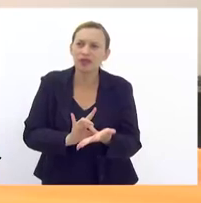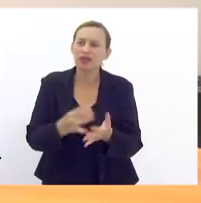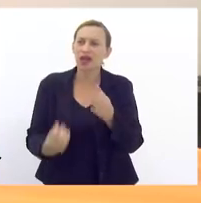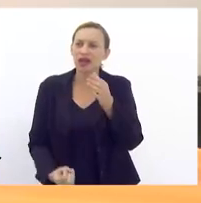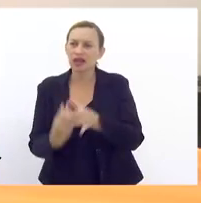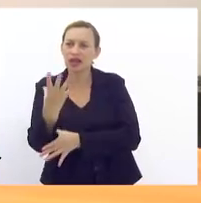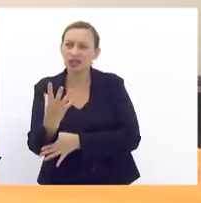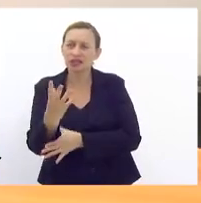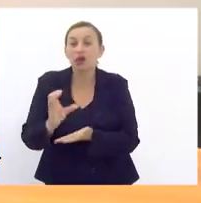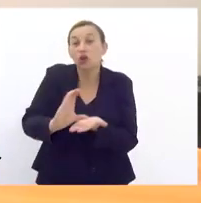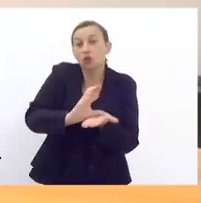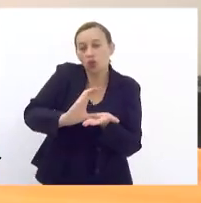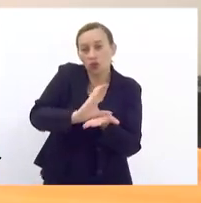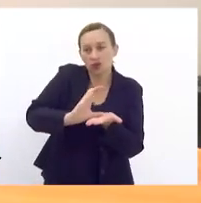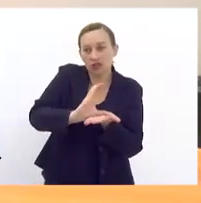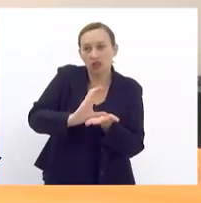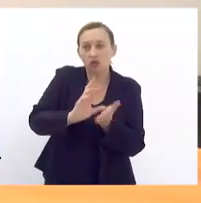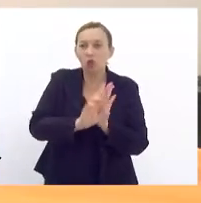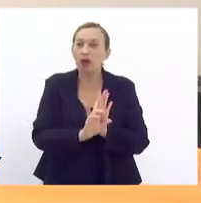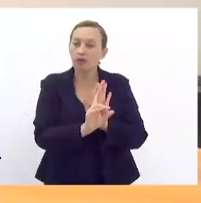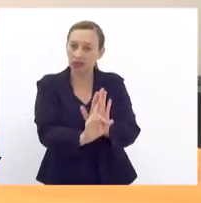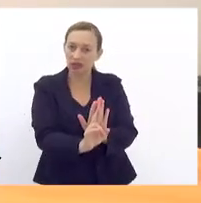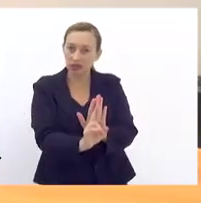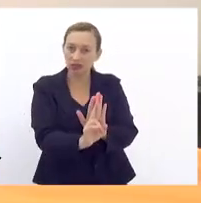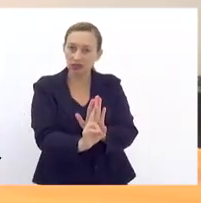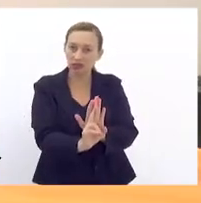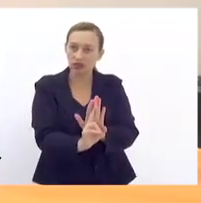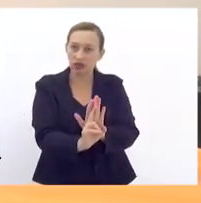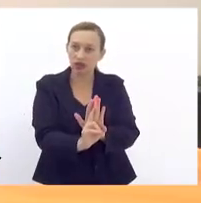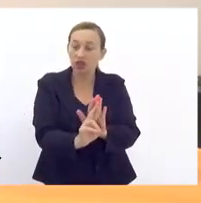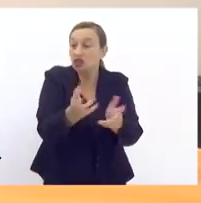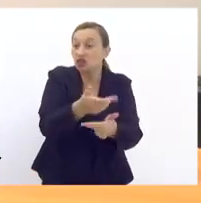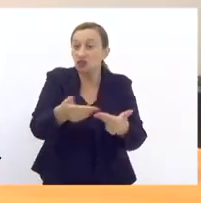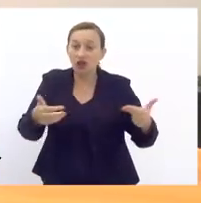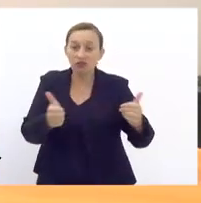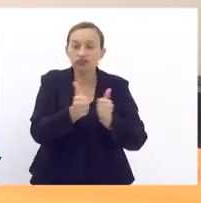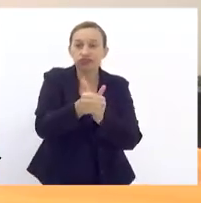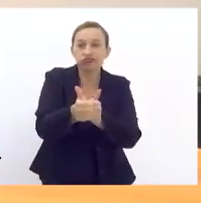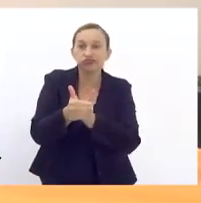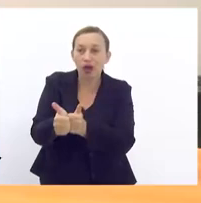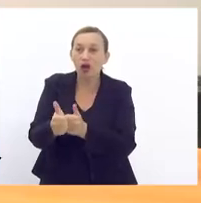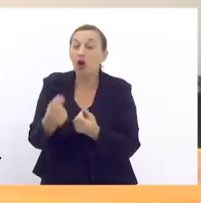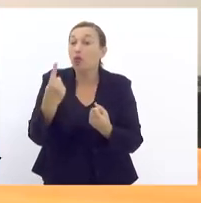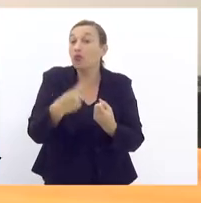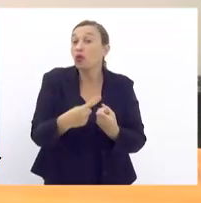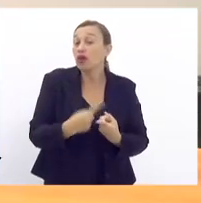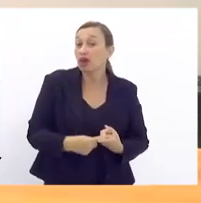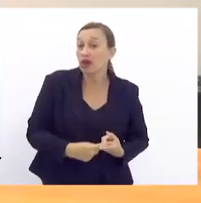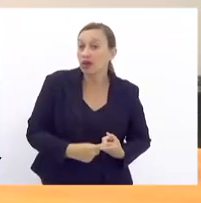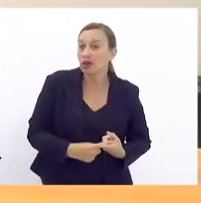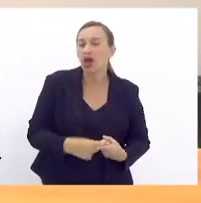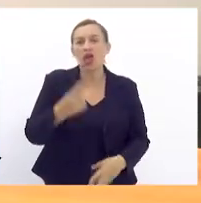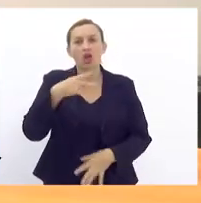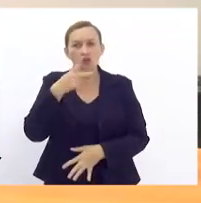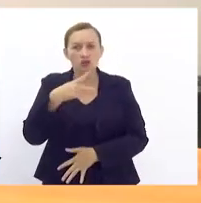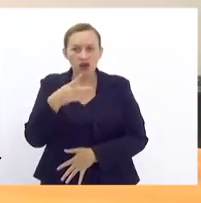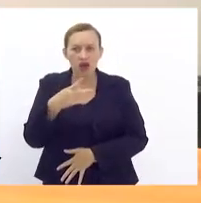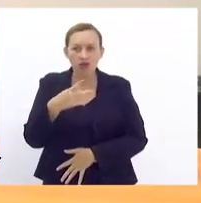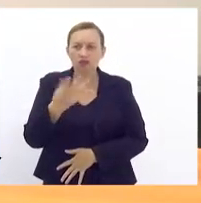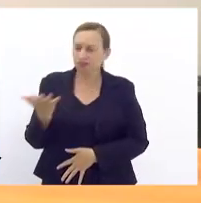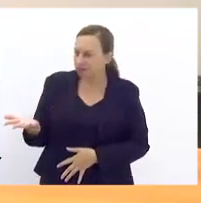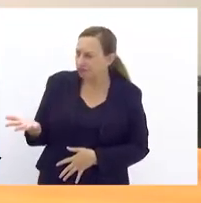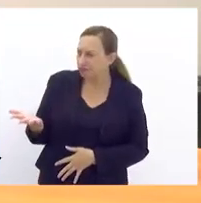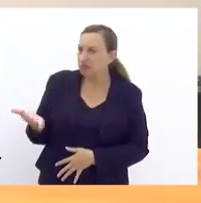criação desse conselho com representantes dos vários segmentos porque Inclusive eu falo na minha decisão